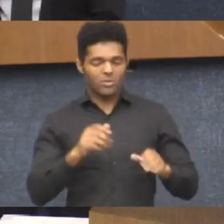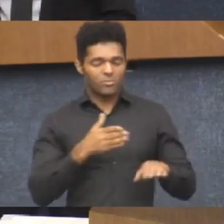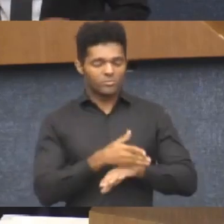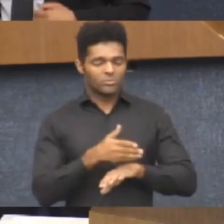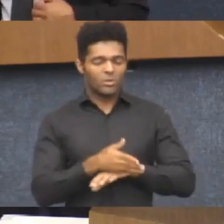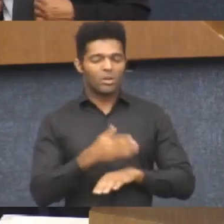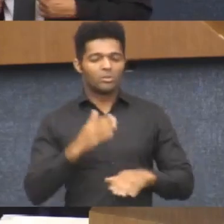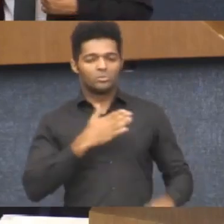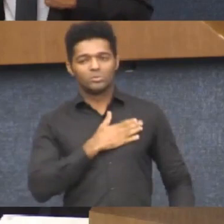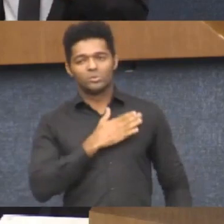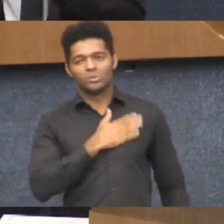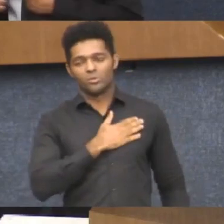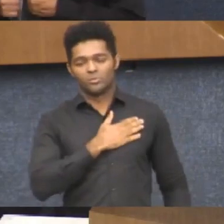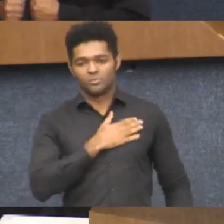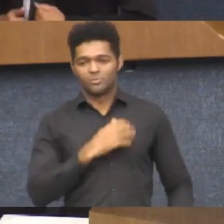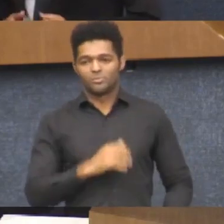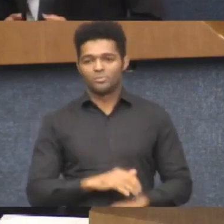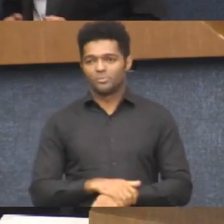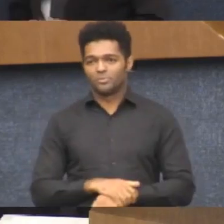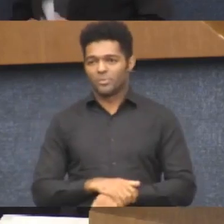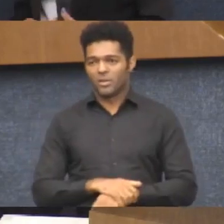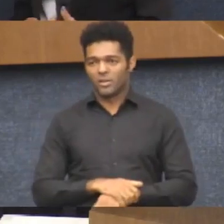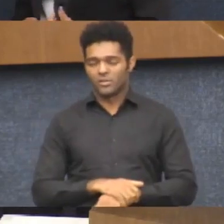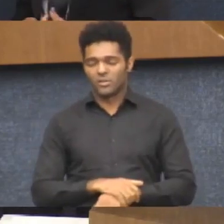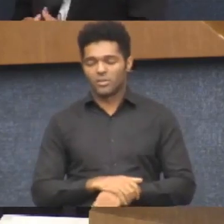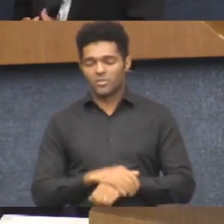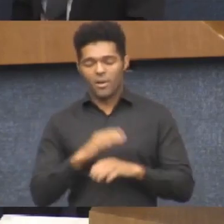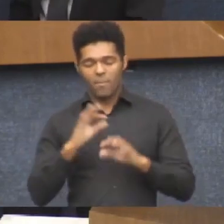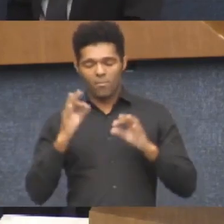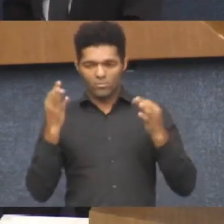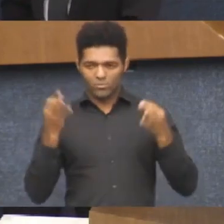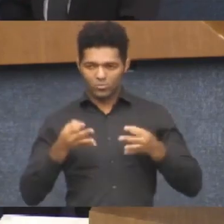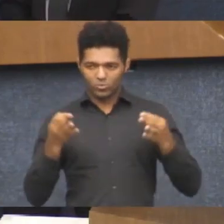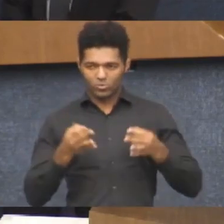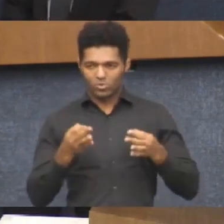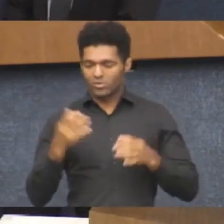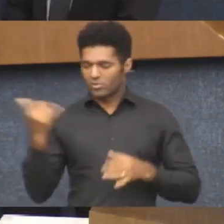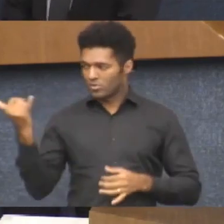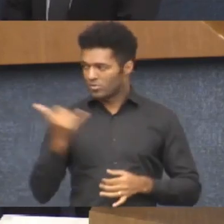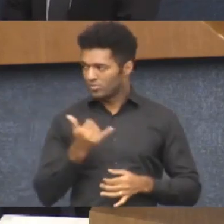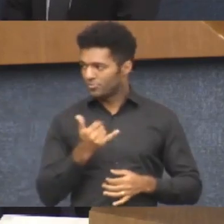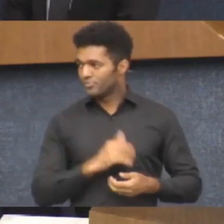nacional. Assim que estiver ok, pedimos à técnica que possa tocar o hino.